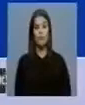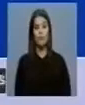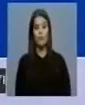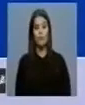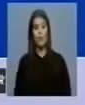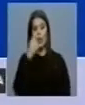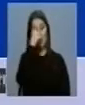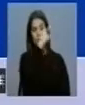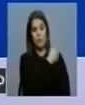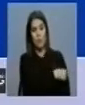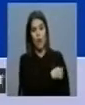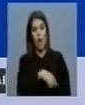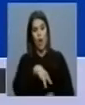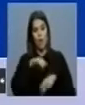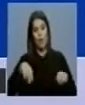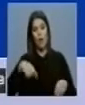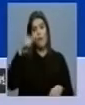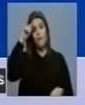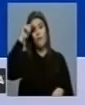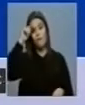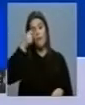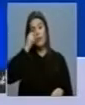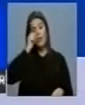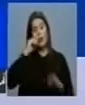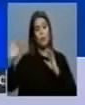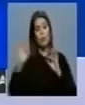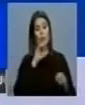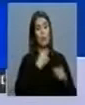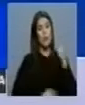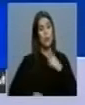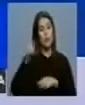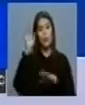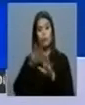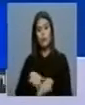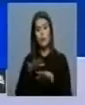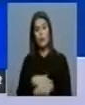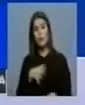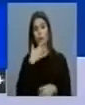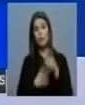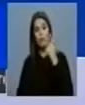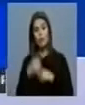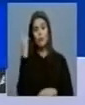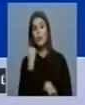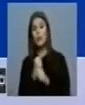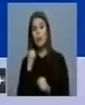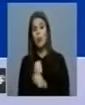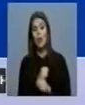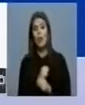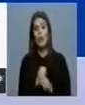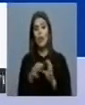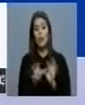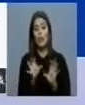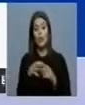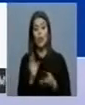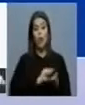E os enfermeiros do Hospital de Viseu estão a preparar manifestações de protesto. Dizem que o descongelamento das progressões de carreira feito pelo Conselho de